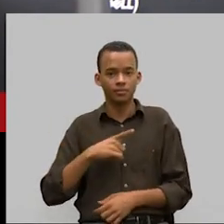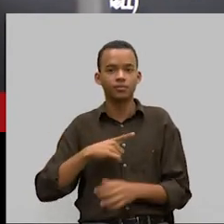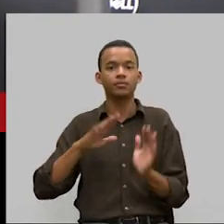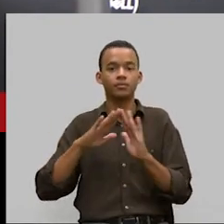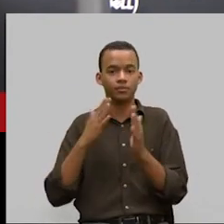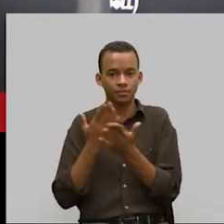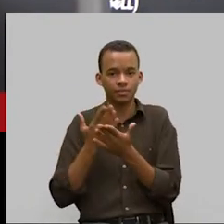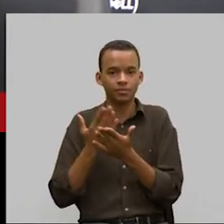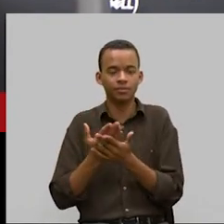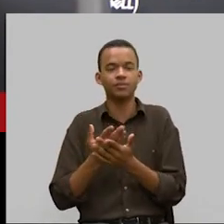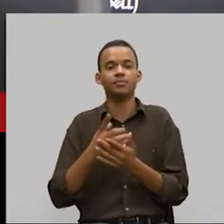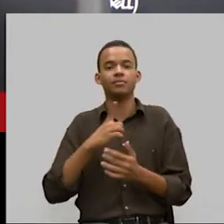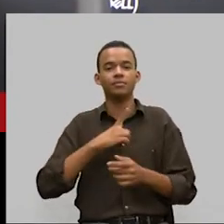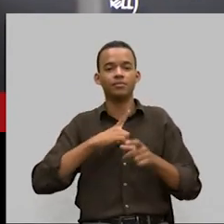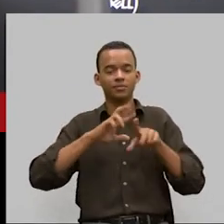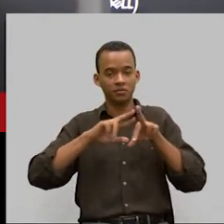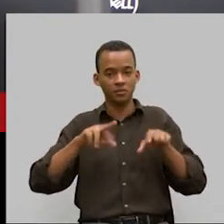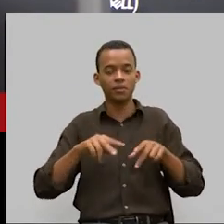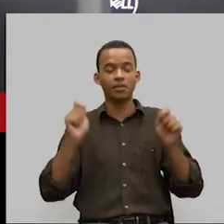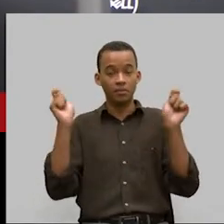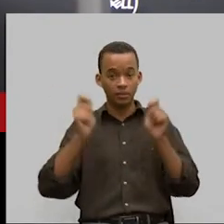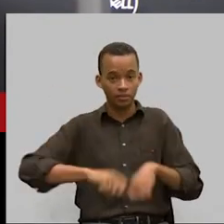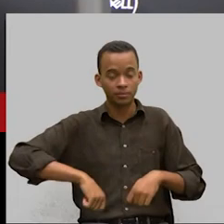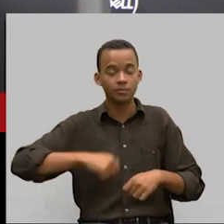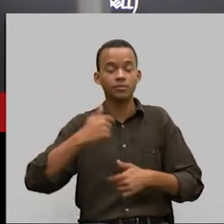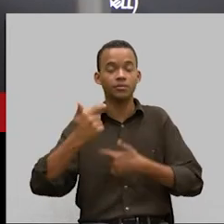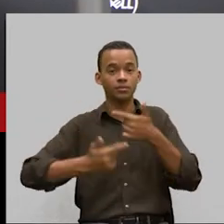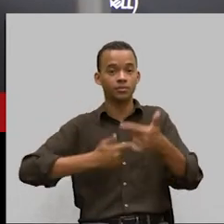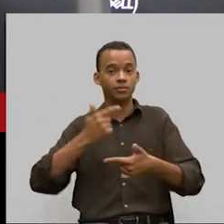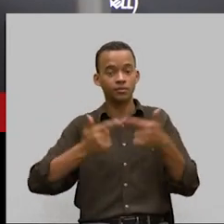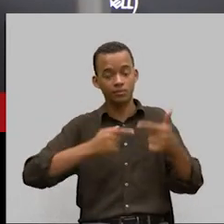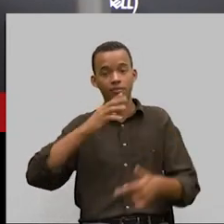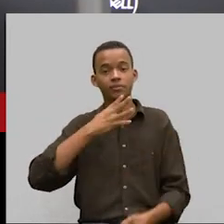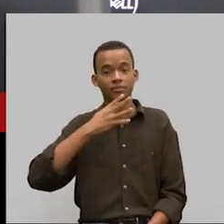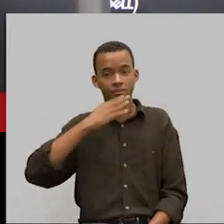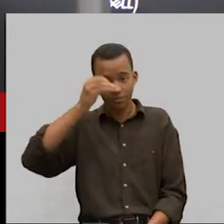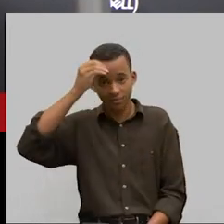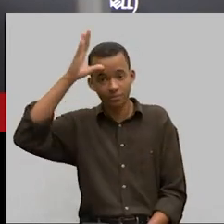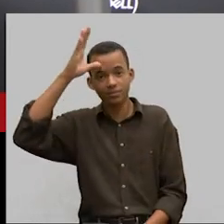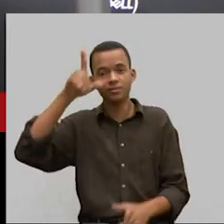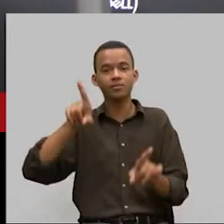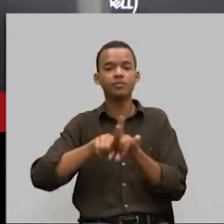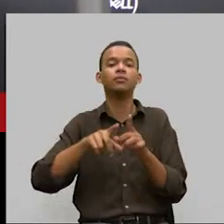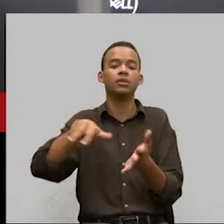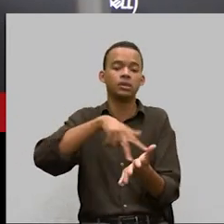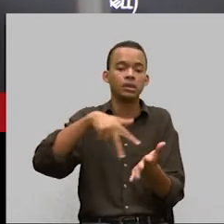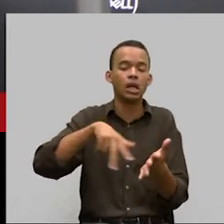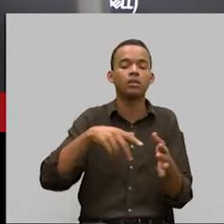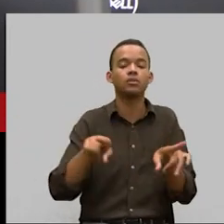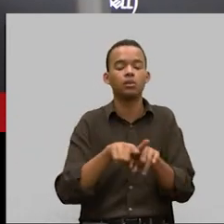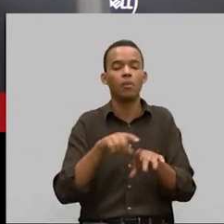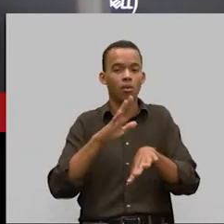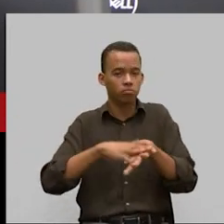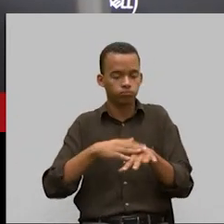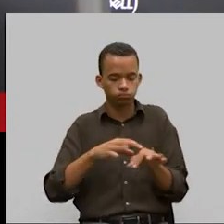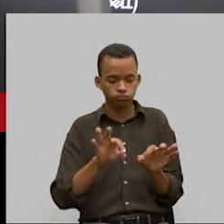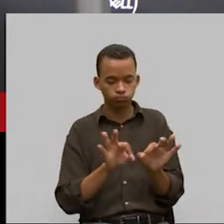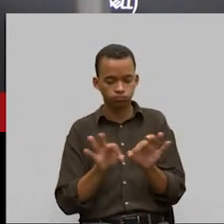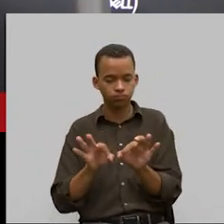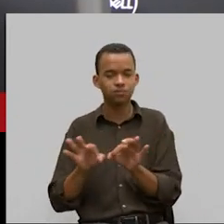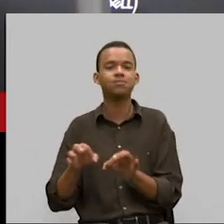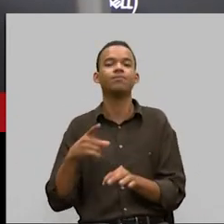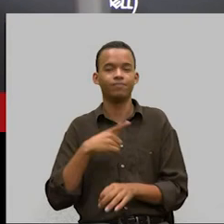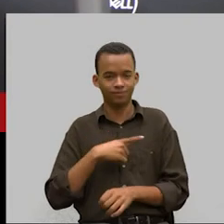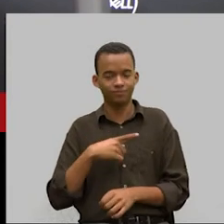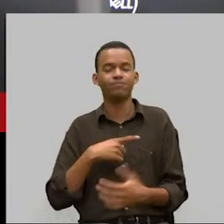né que tem sua potência para trabalhar com os saberes né as danças o artesanato mas que enfrenta muitas entraves Então é